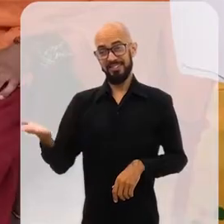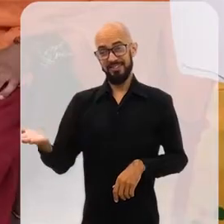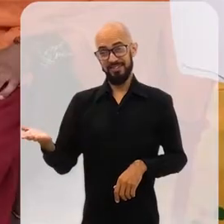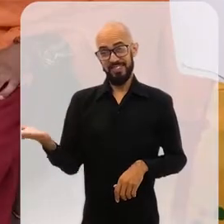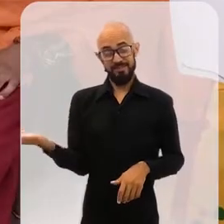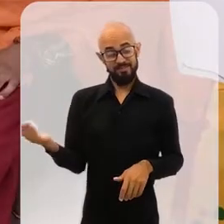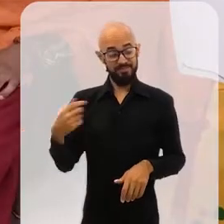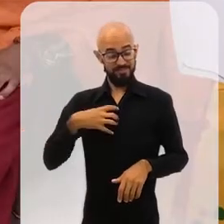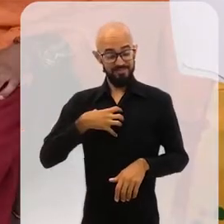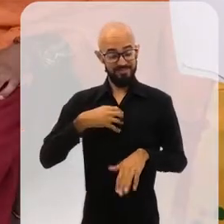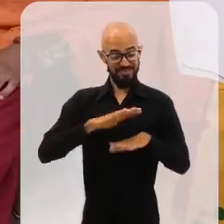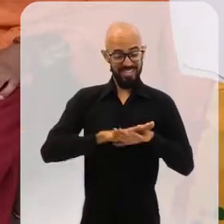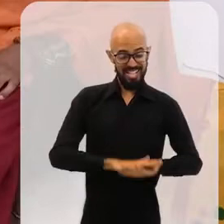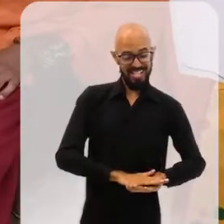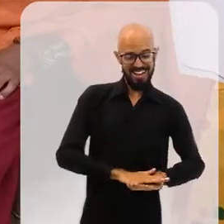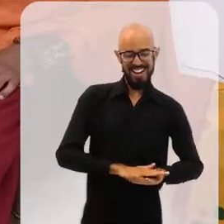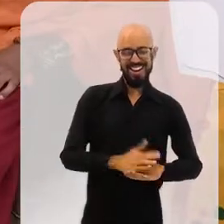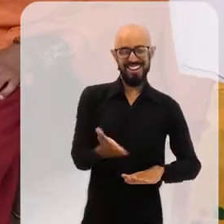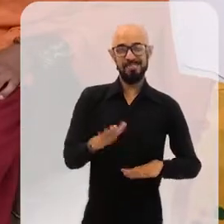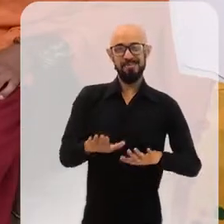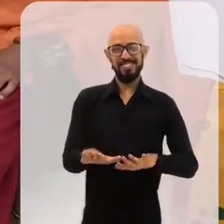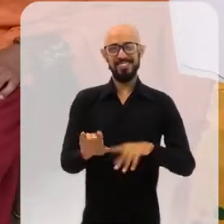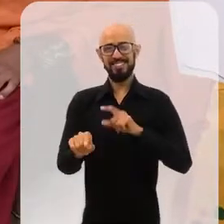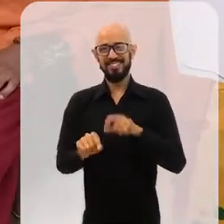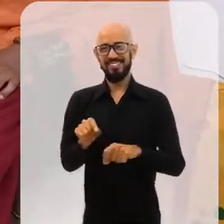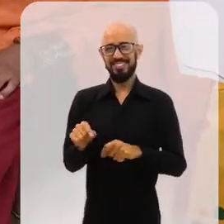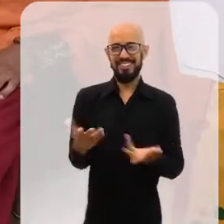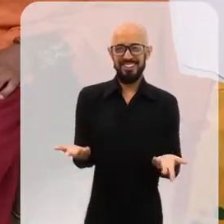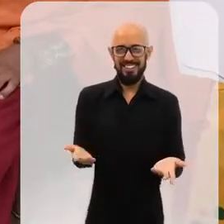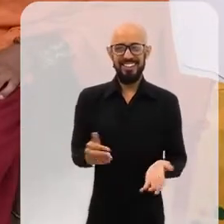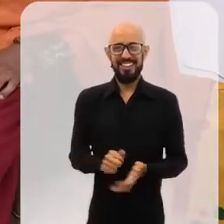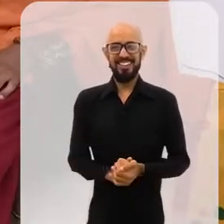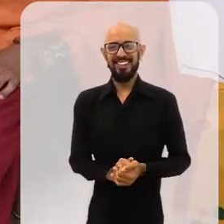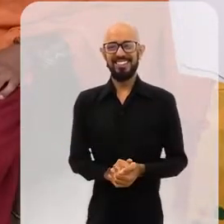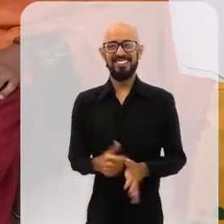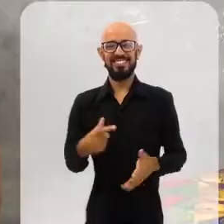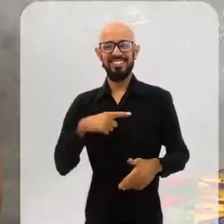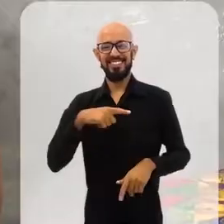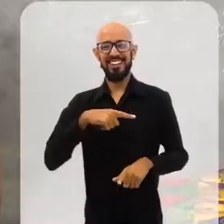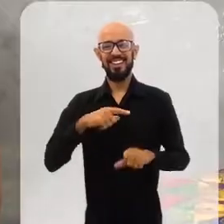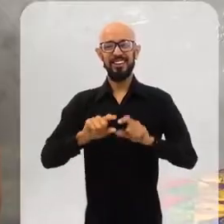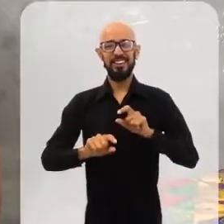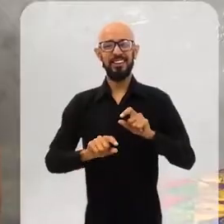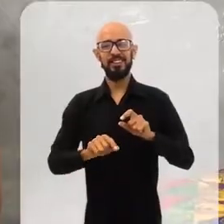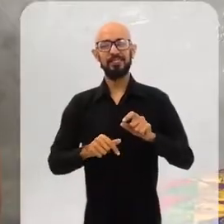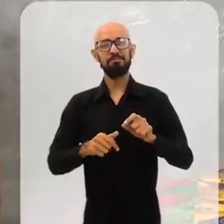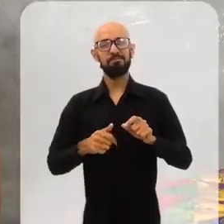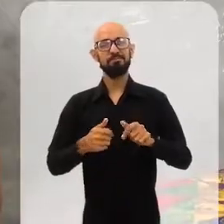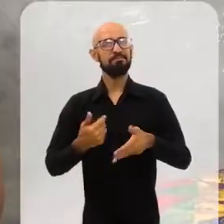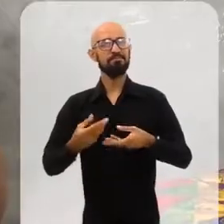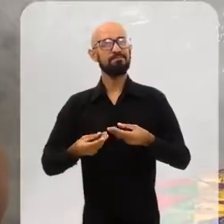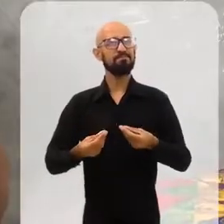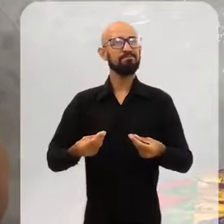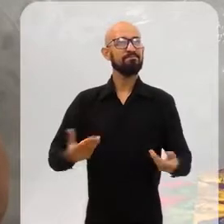me põe no chão, mas, quer dizer, isso faz parte